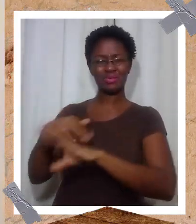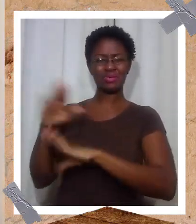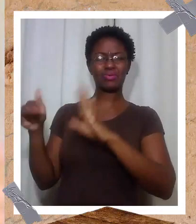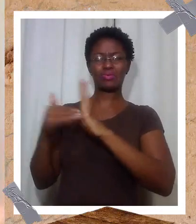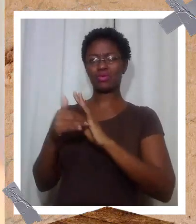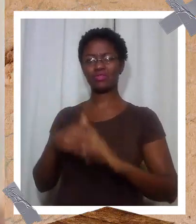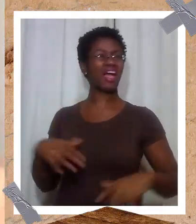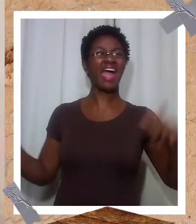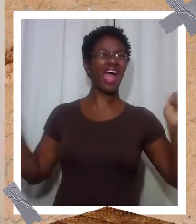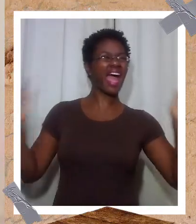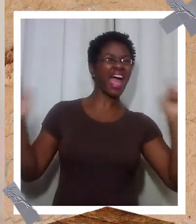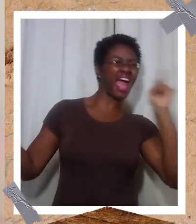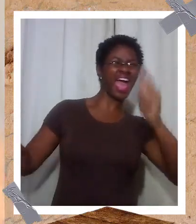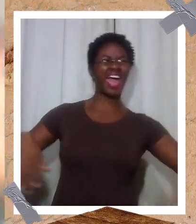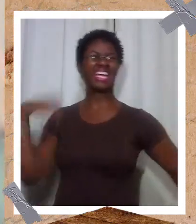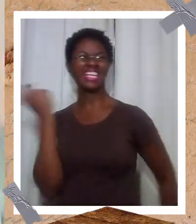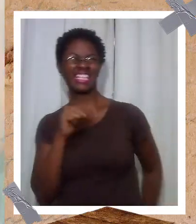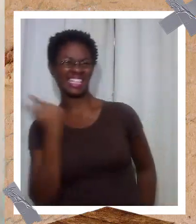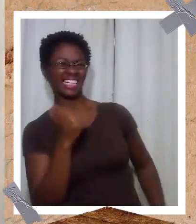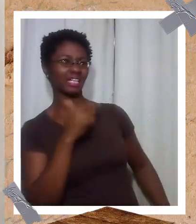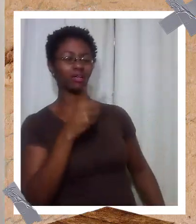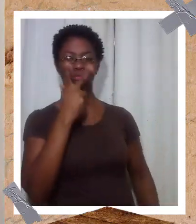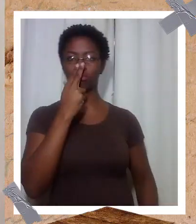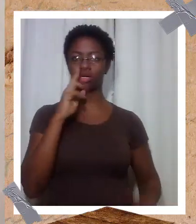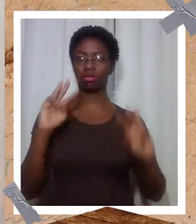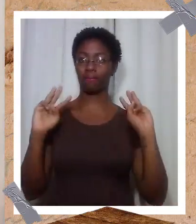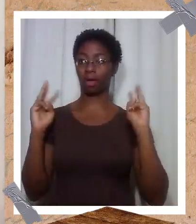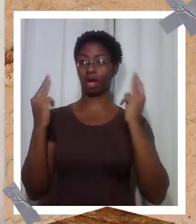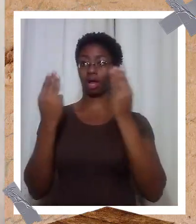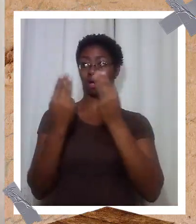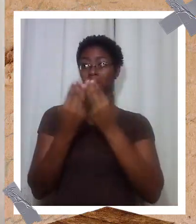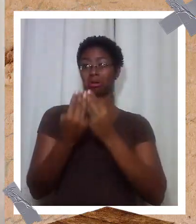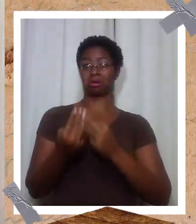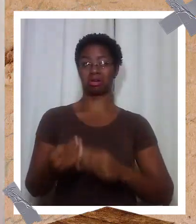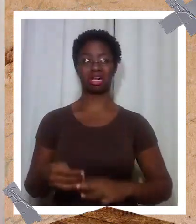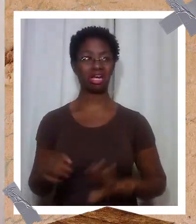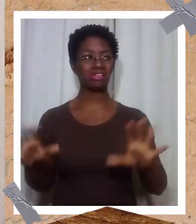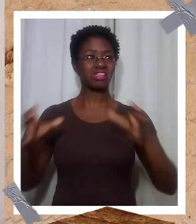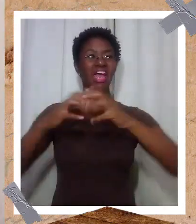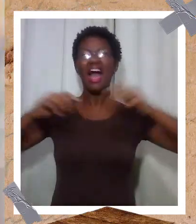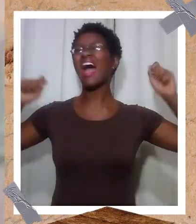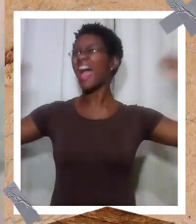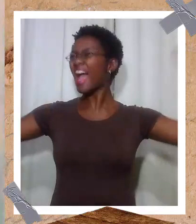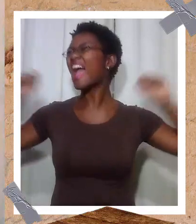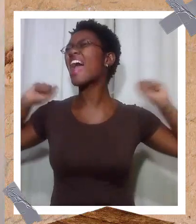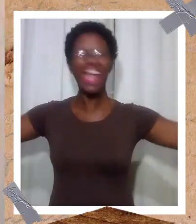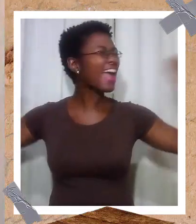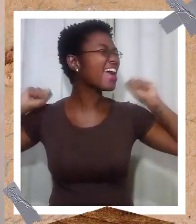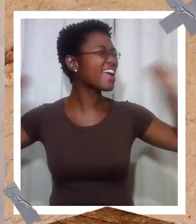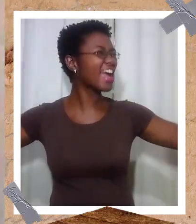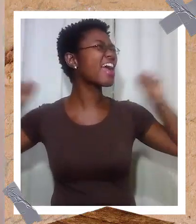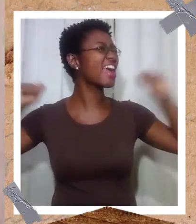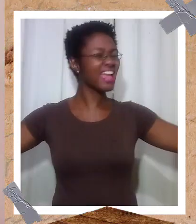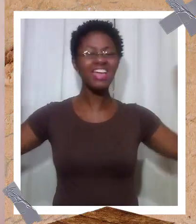era uma alegria. Aquela parecia que estava no Maracanã. A turma da Serragem torcendo para o time da Serragem. A